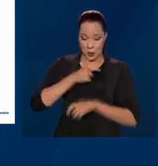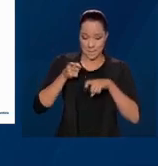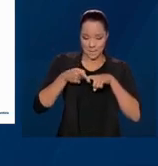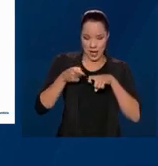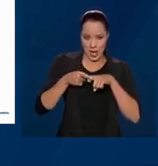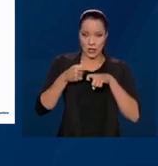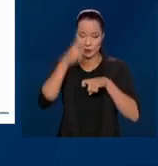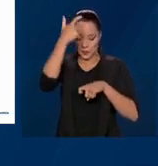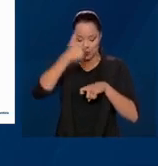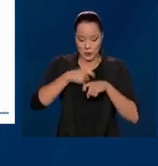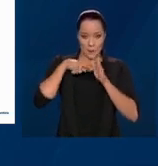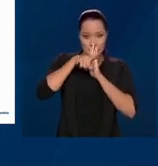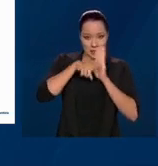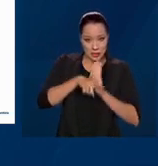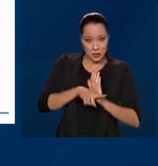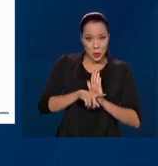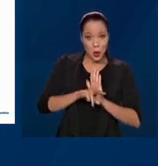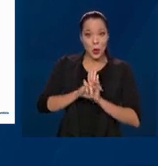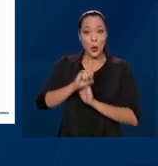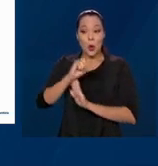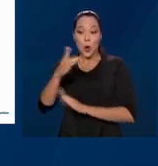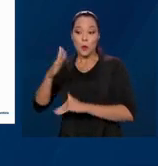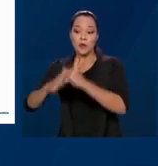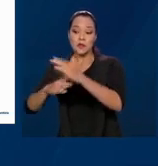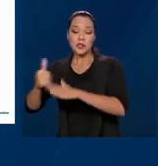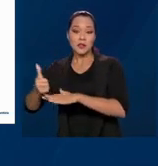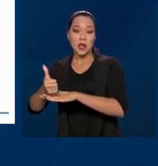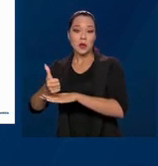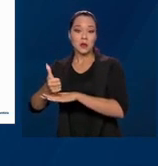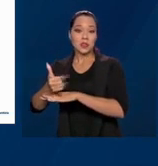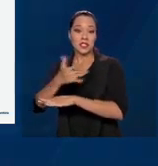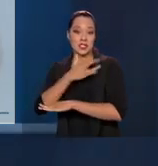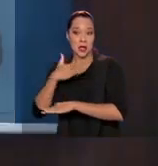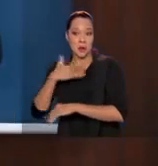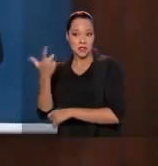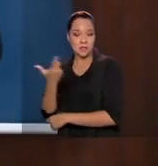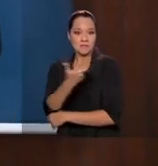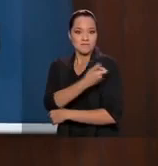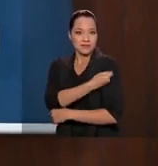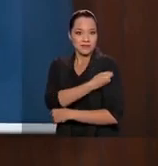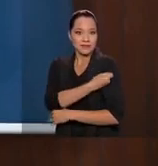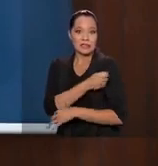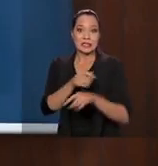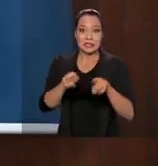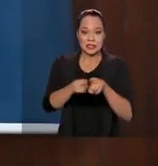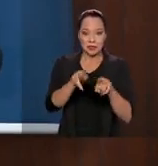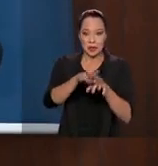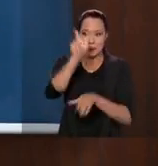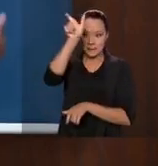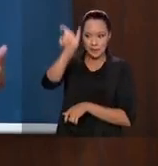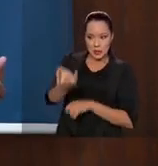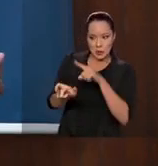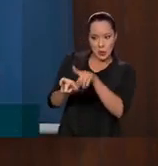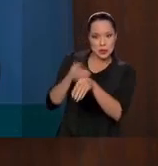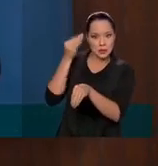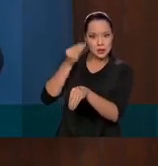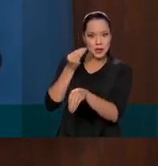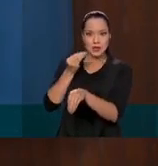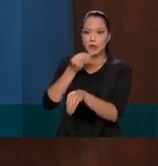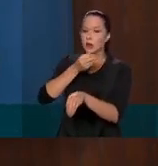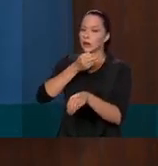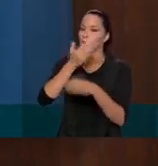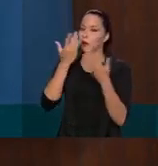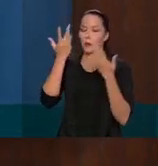médico, ou o profissional de saúde que aplicou a vacina, quanto a pessoa não sabiam